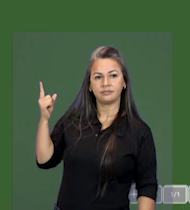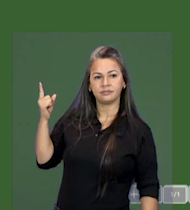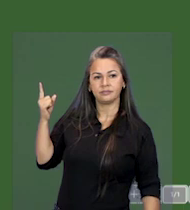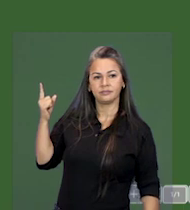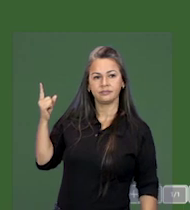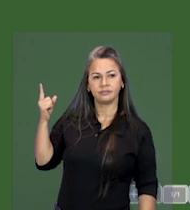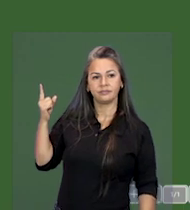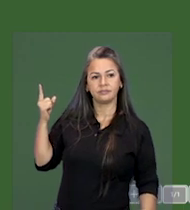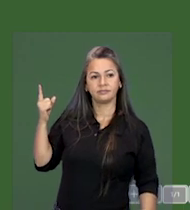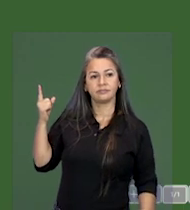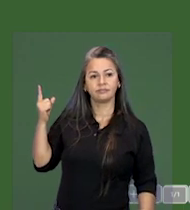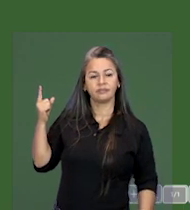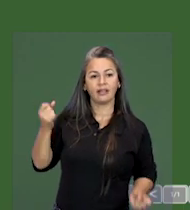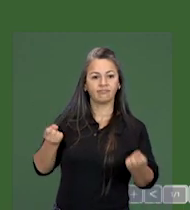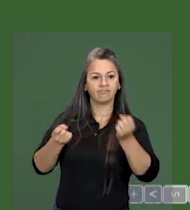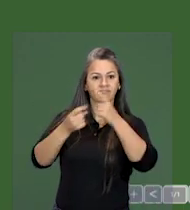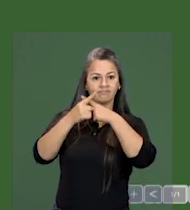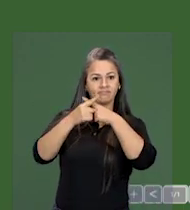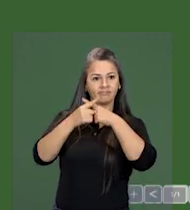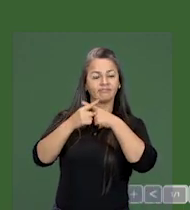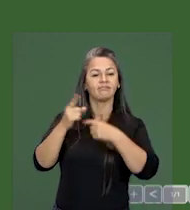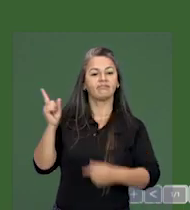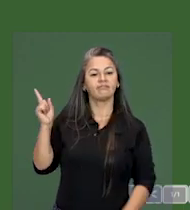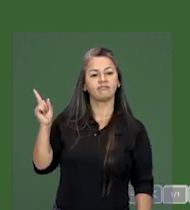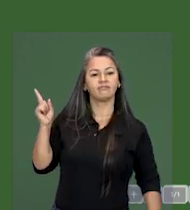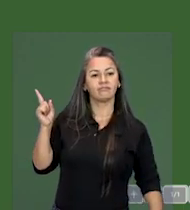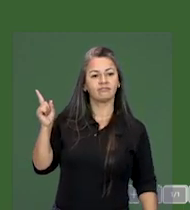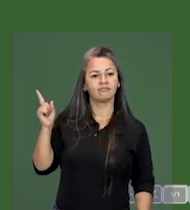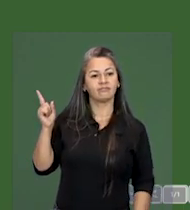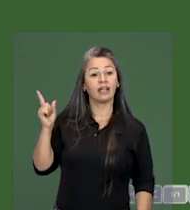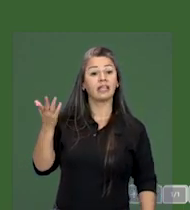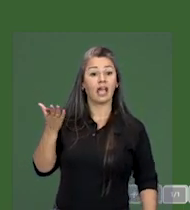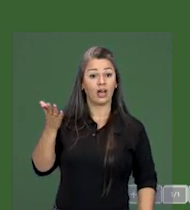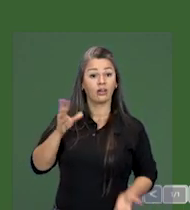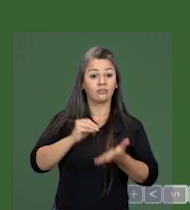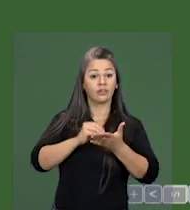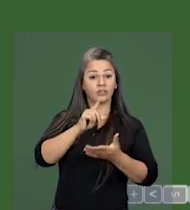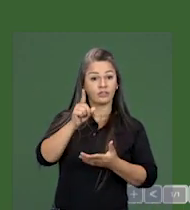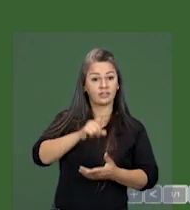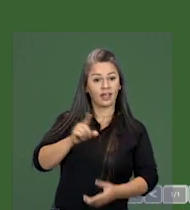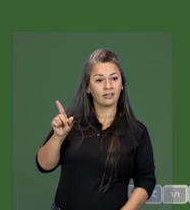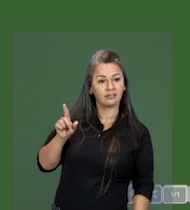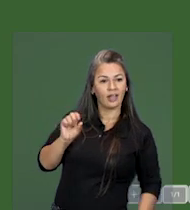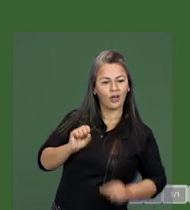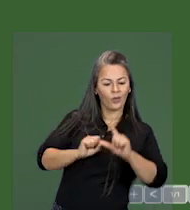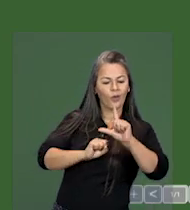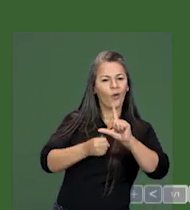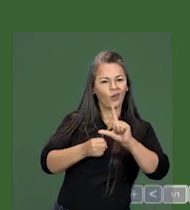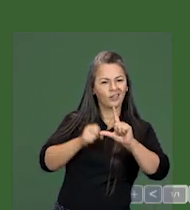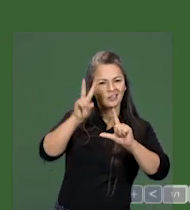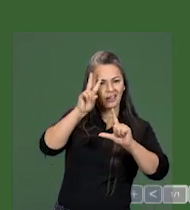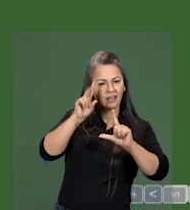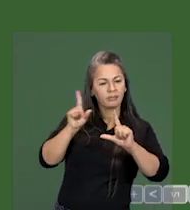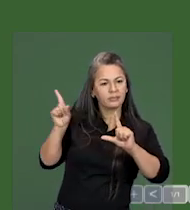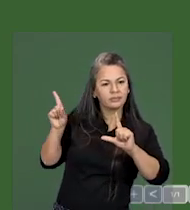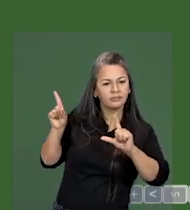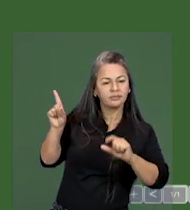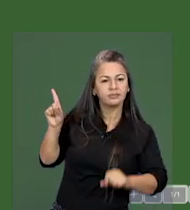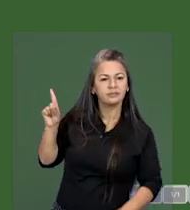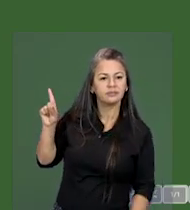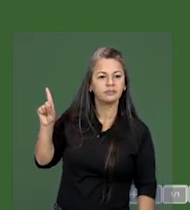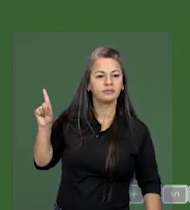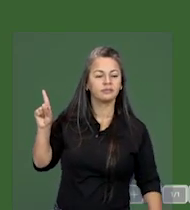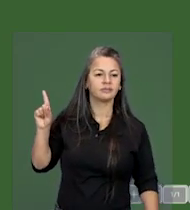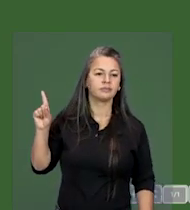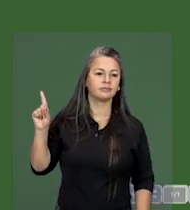igual a 30. E, por fim, o z. 8 sobre z é igual a 1